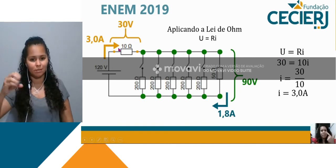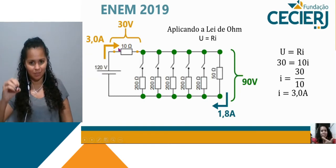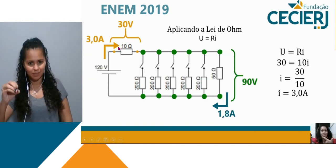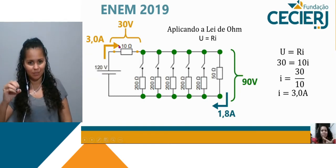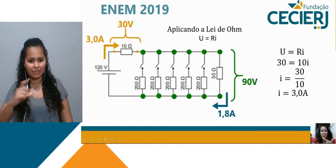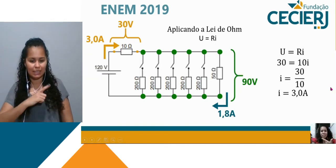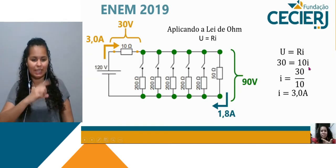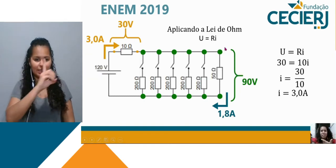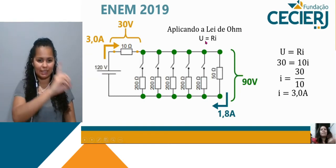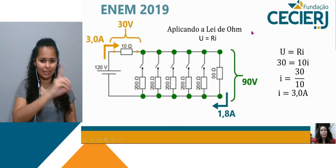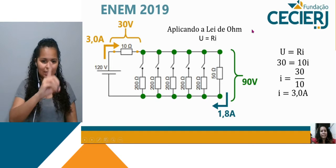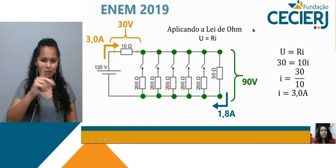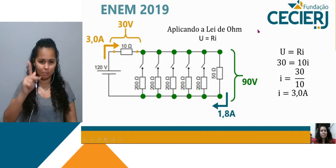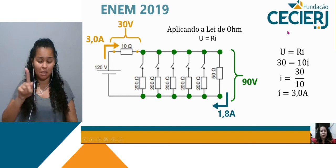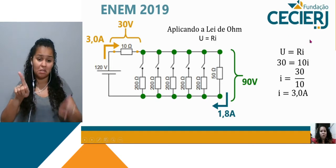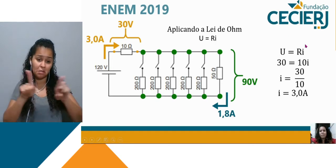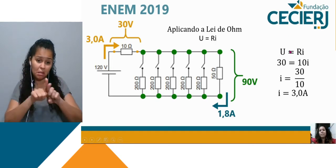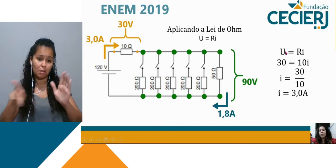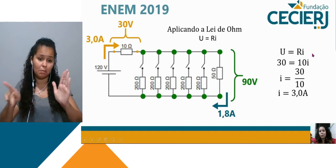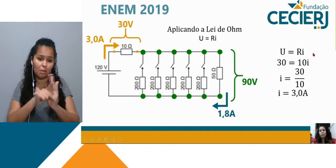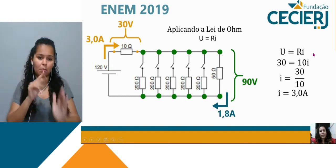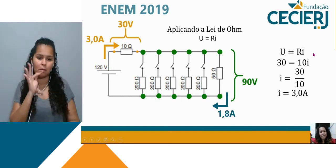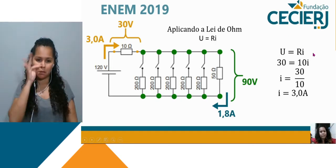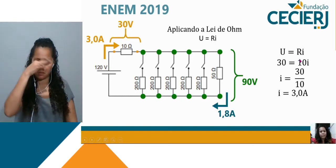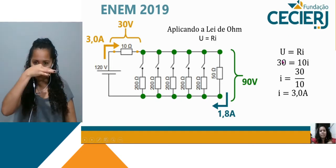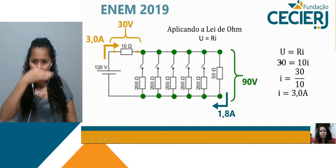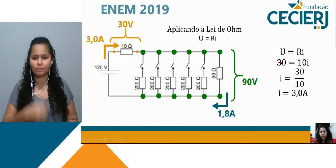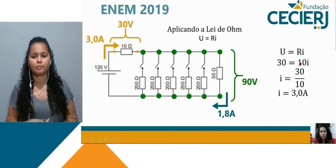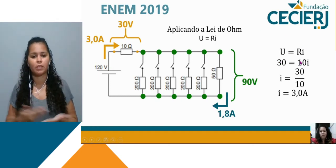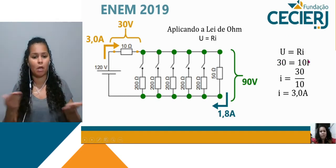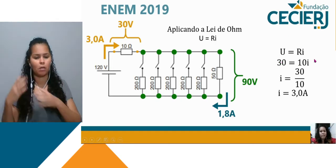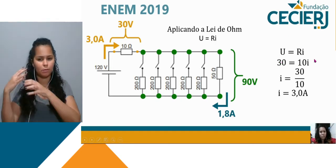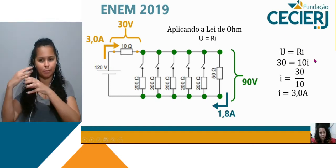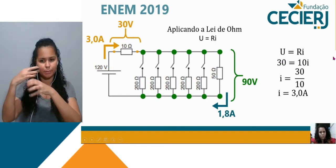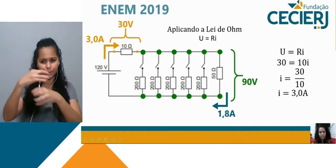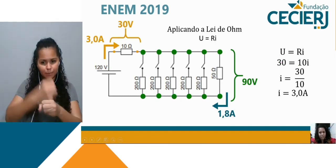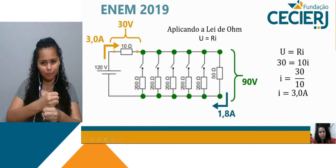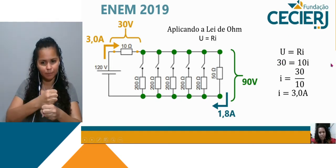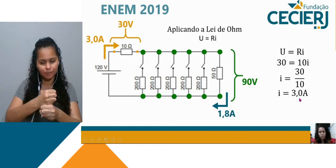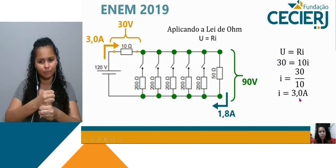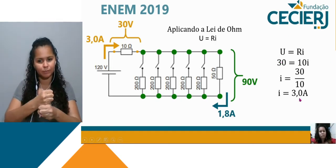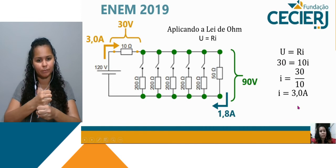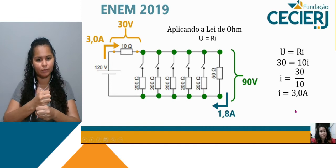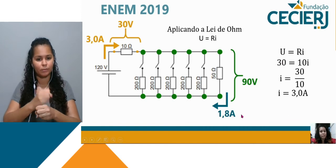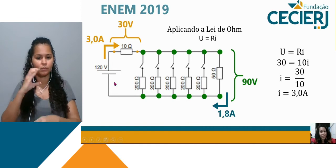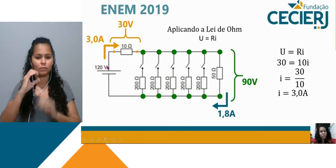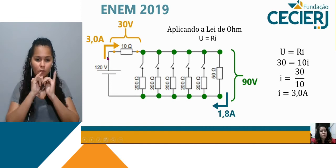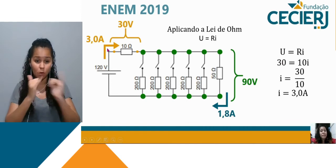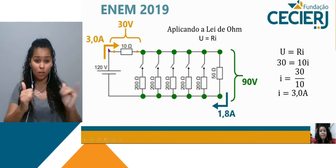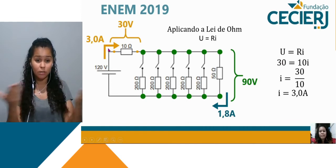DDP e tenho resistência. Então, aplicando a lei de Ohm, U igual a R, 30 volts igual a 10 ohms, vezes a corrente igual a